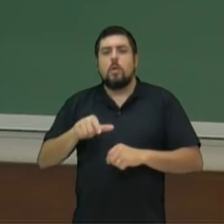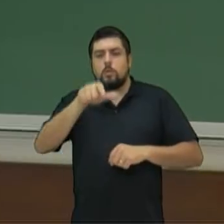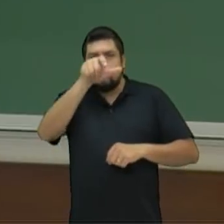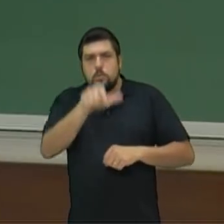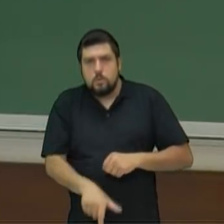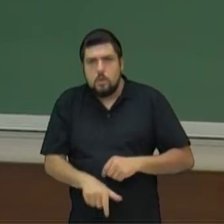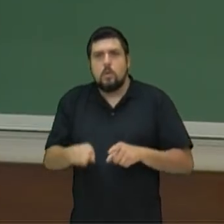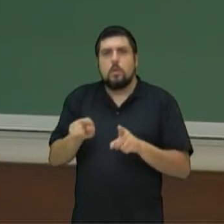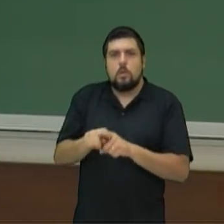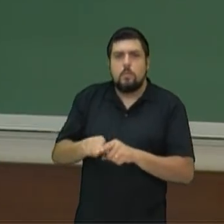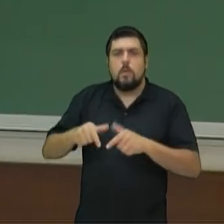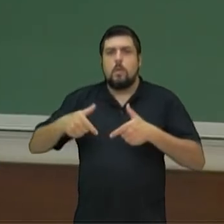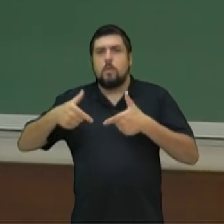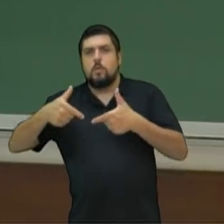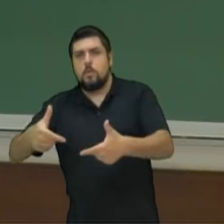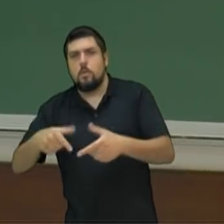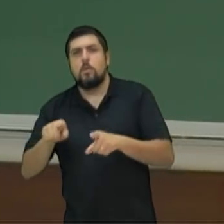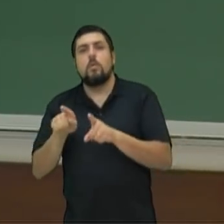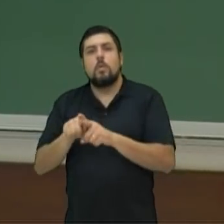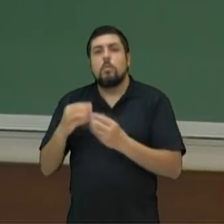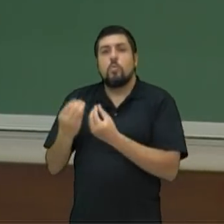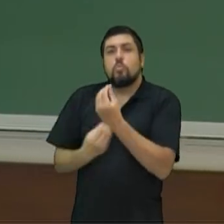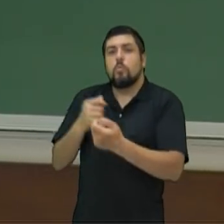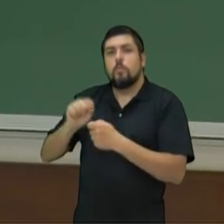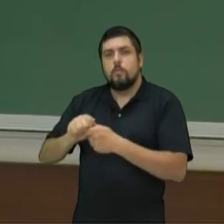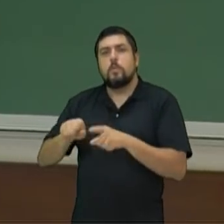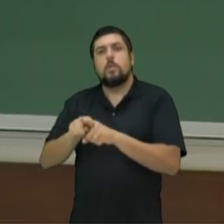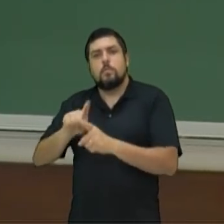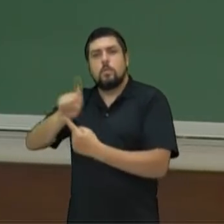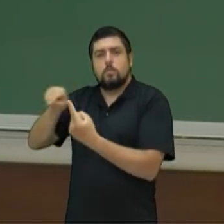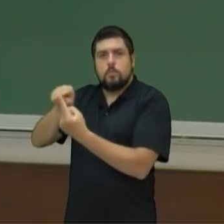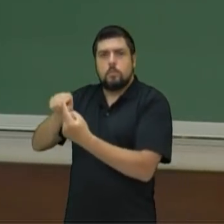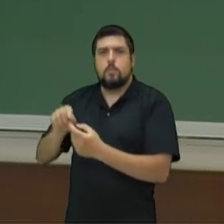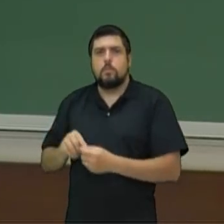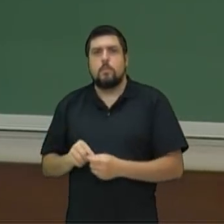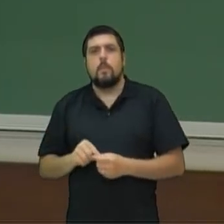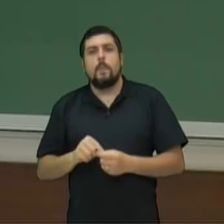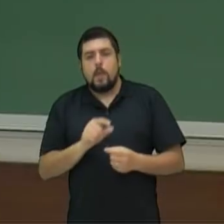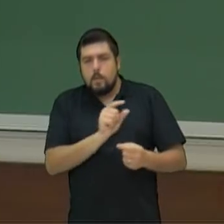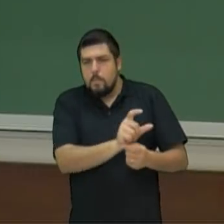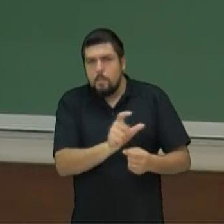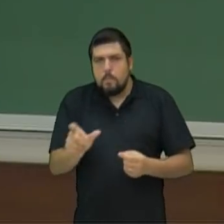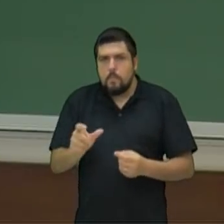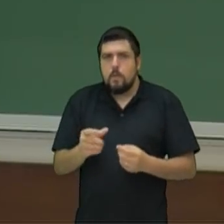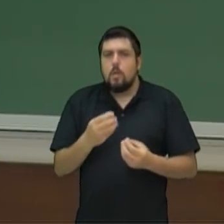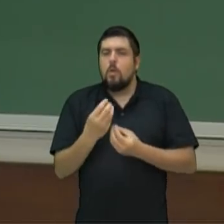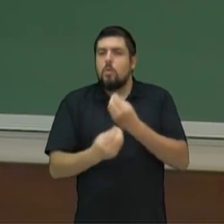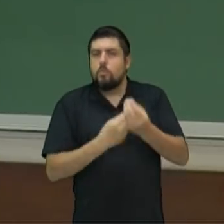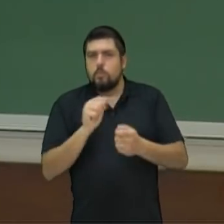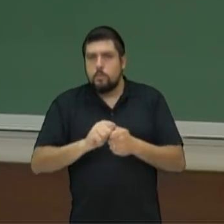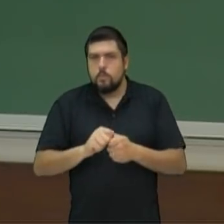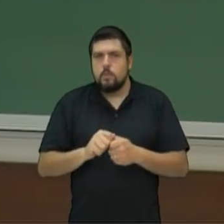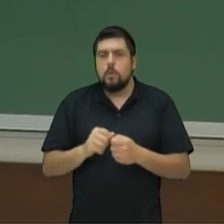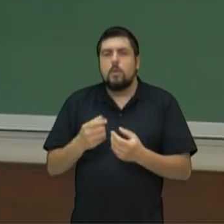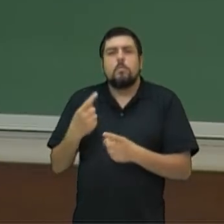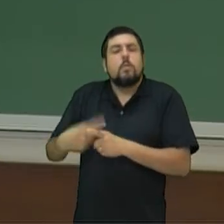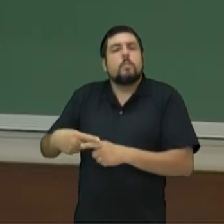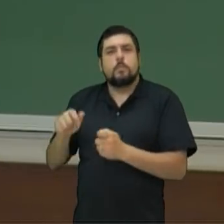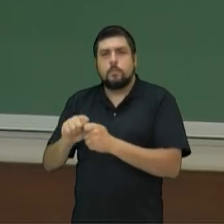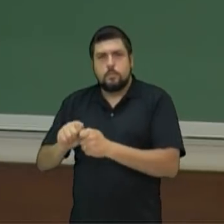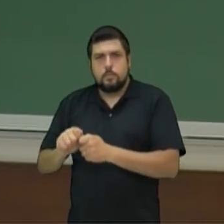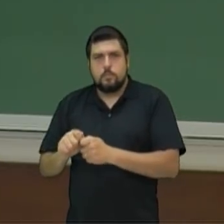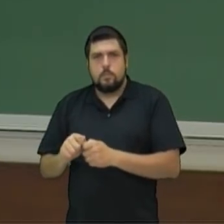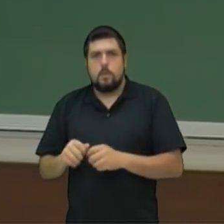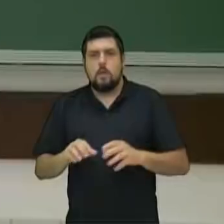como fazer e para quê, a finalidade. Então ele apresentou tudo aqui, ó. Quem vai fazer, como fazer e para que fazer, certo? As comunidades,